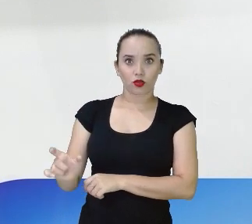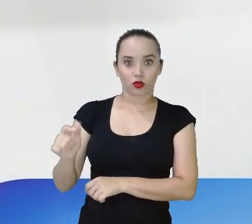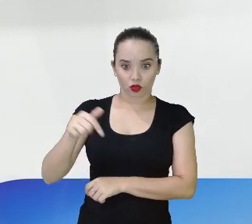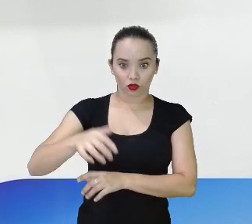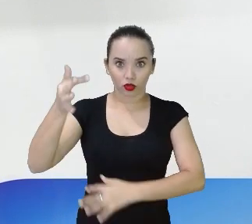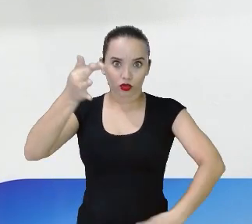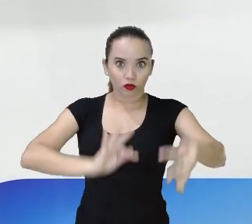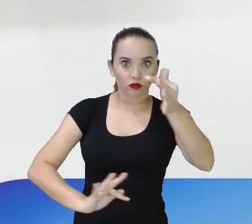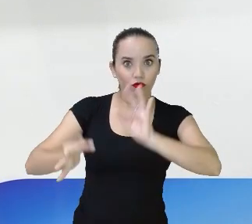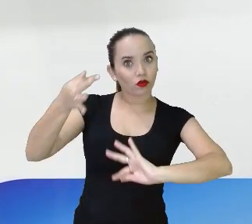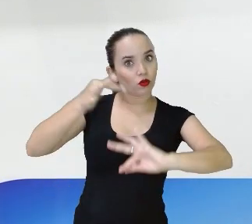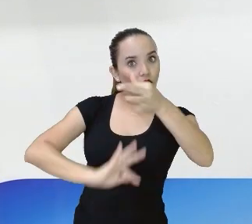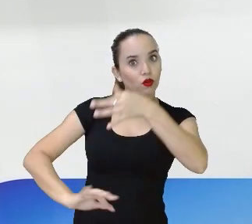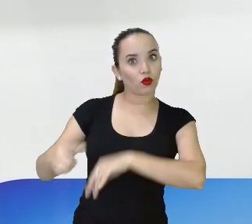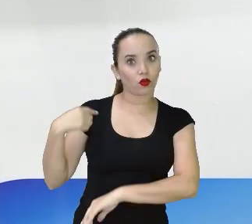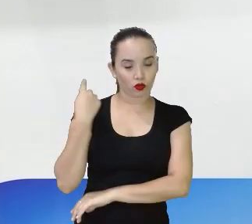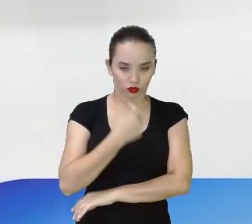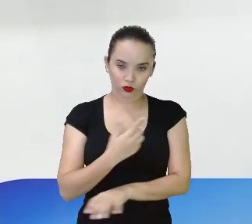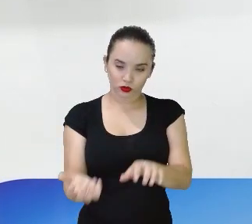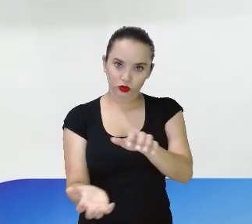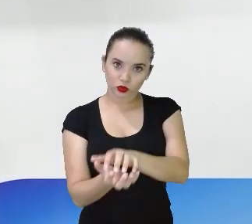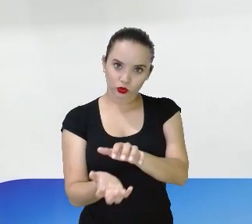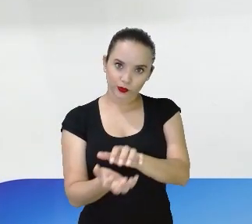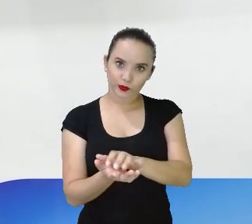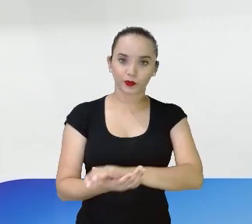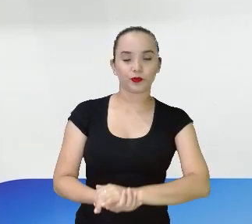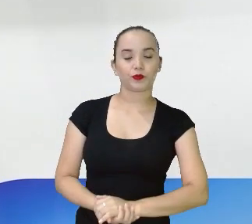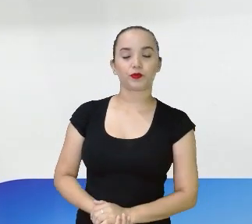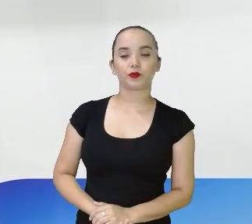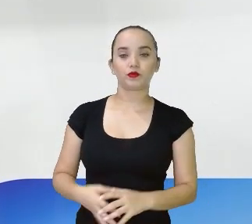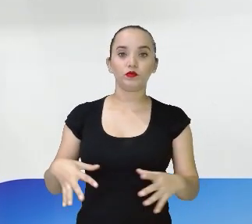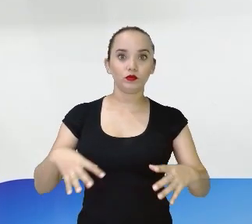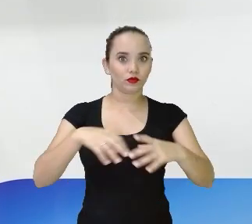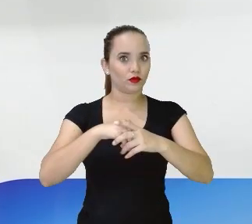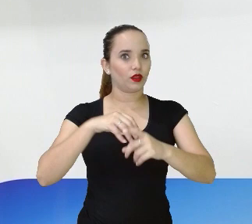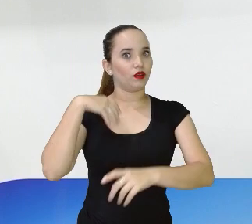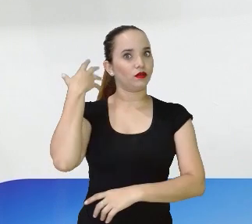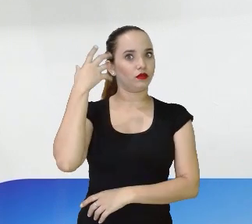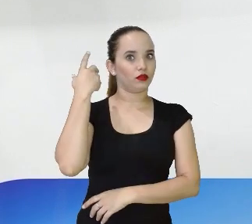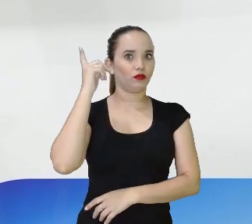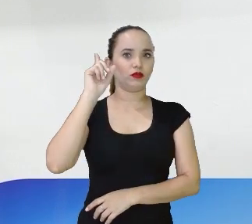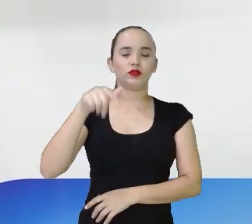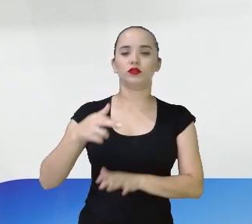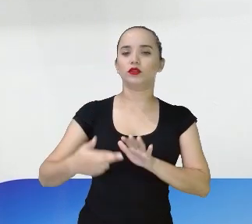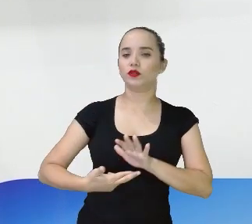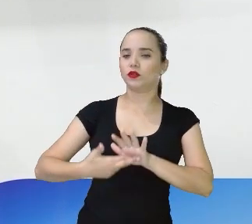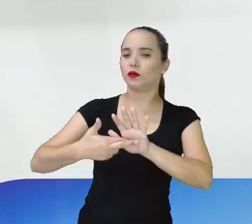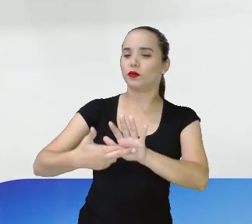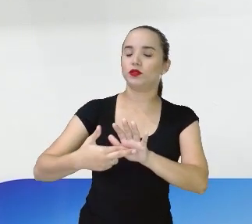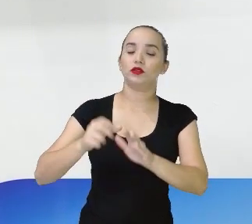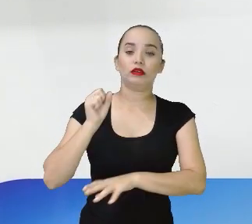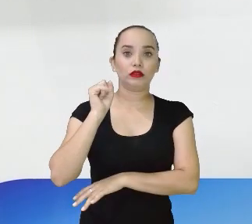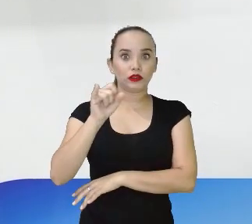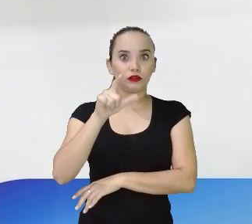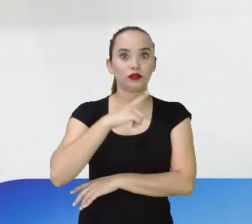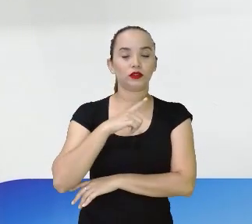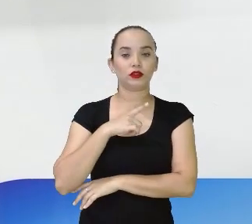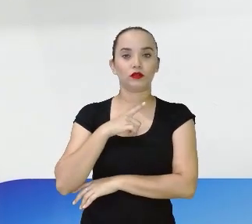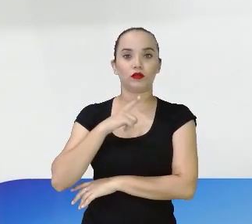o patrimônio do nosso estado. Nesta música, ela é uma representação. E se vocês tiverem